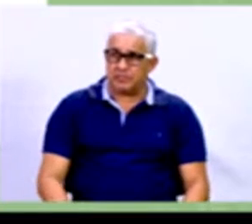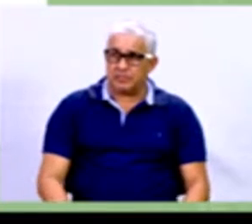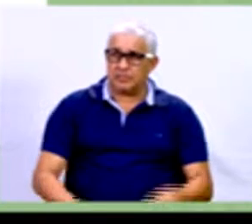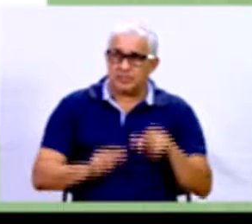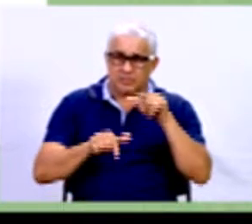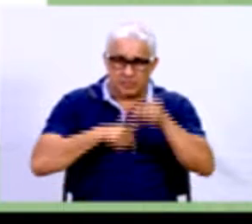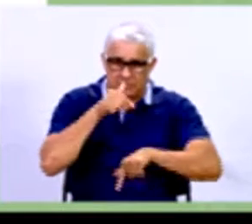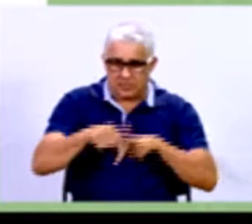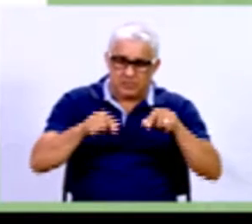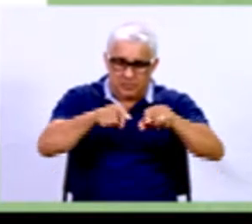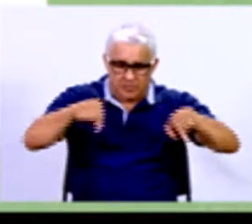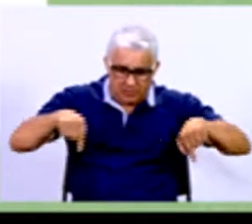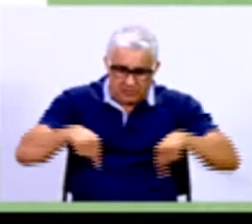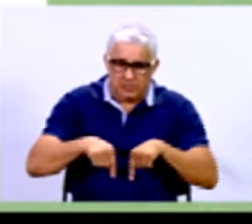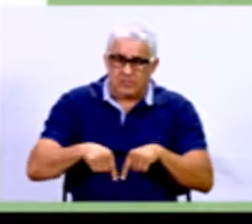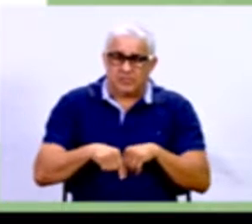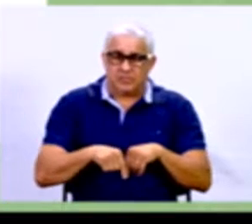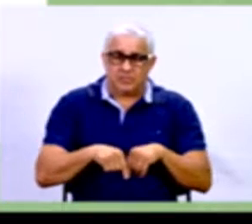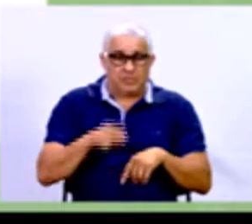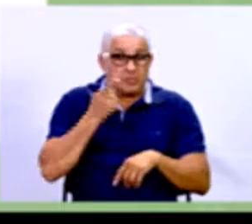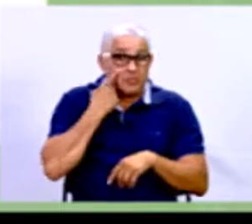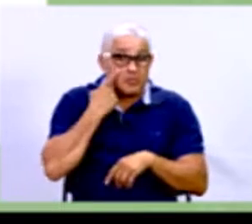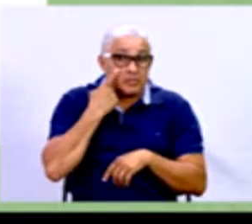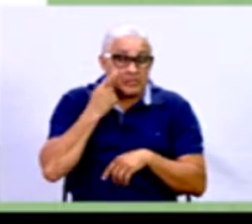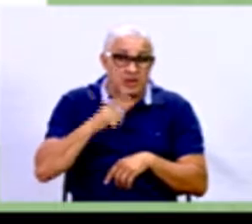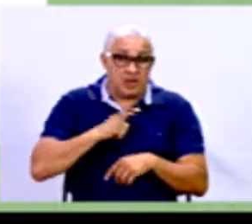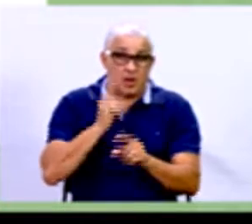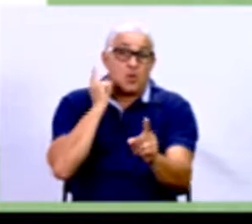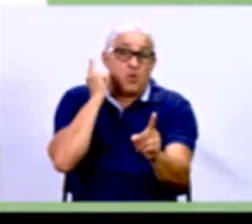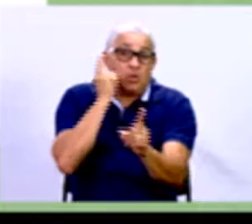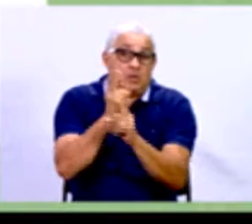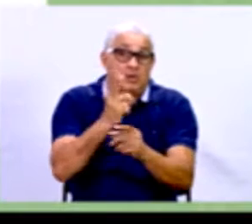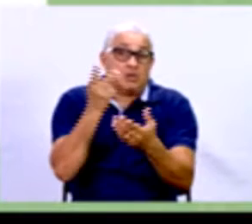no escritório. E olha, observa só e vê se você